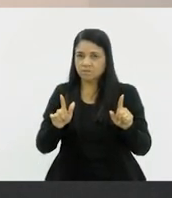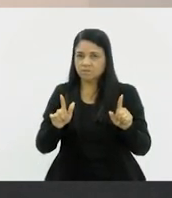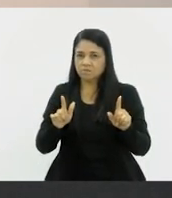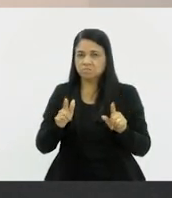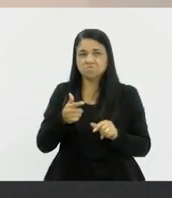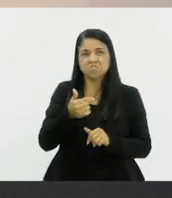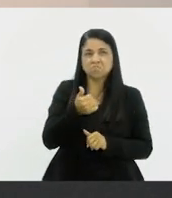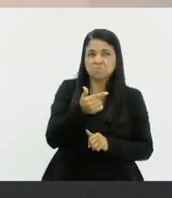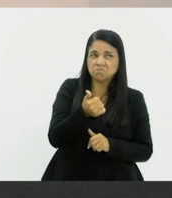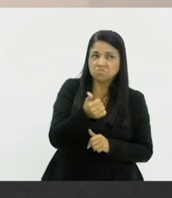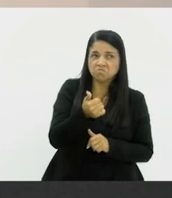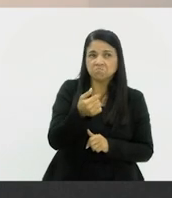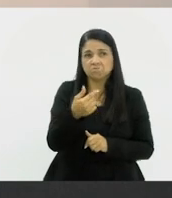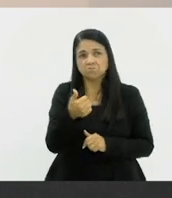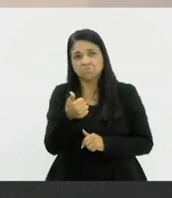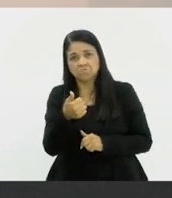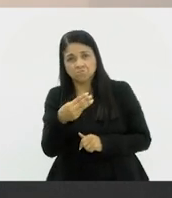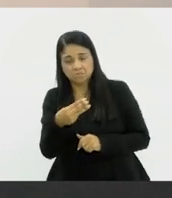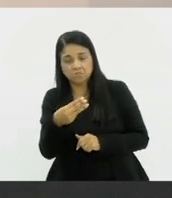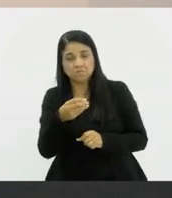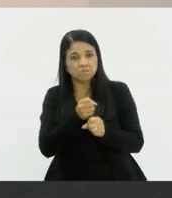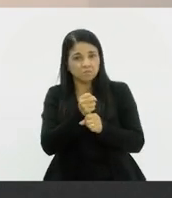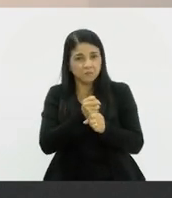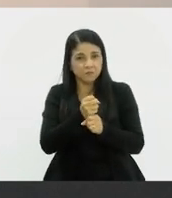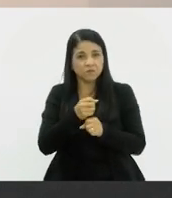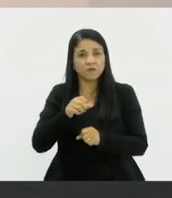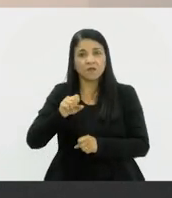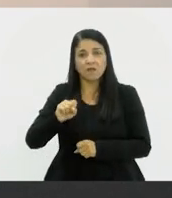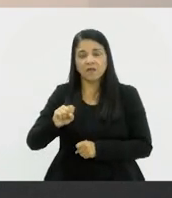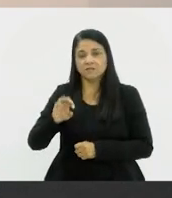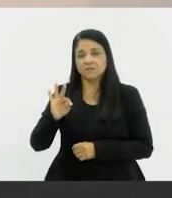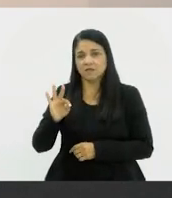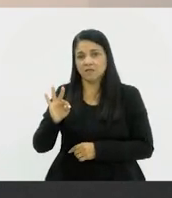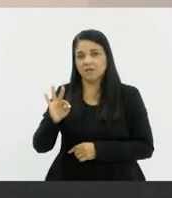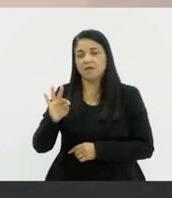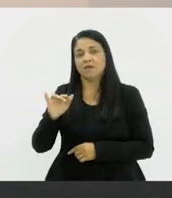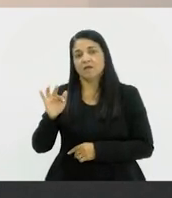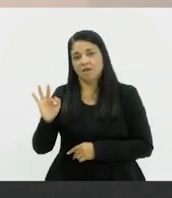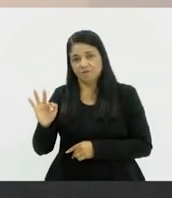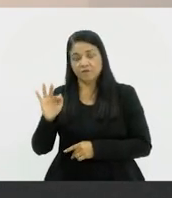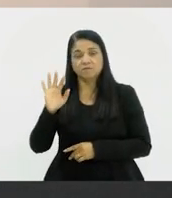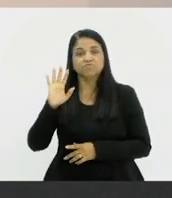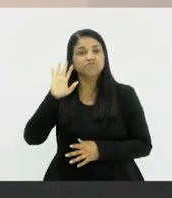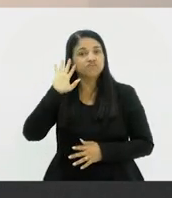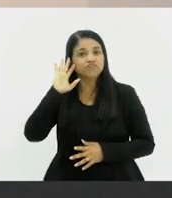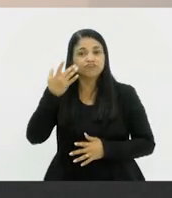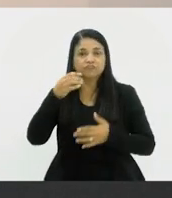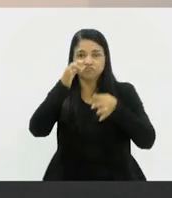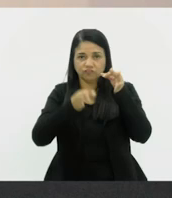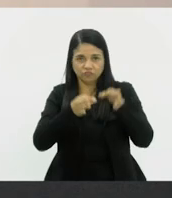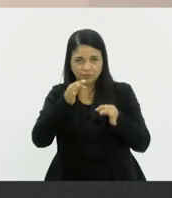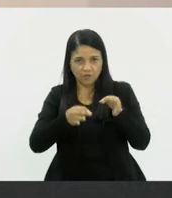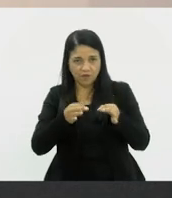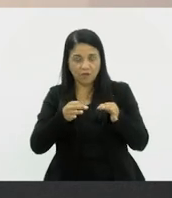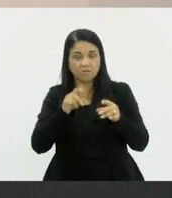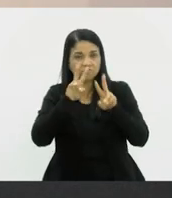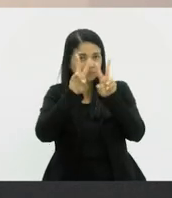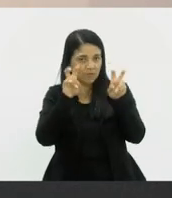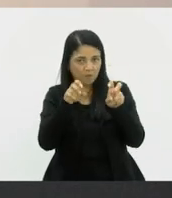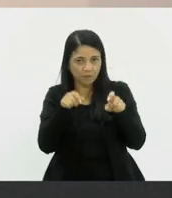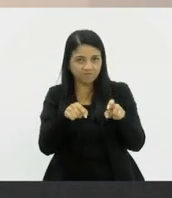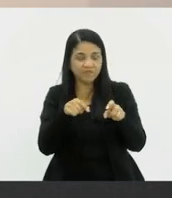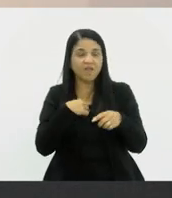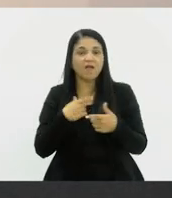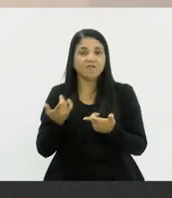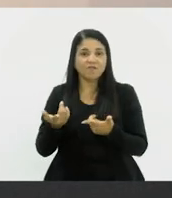12 13 anos quando o STF resolve realmente julgar essa causa o que acontece é que vem uma onda conservadora do Senado